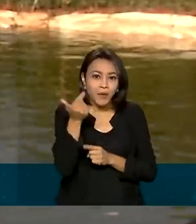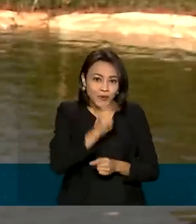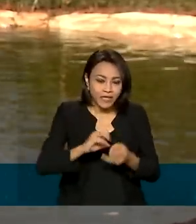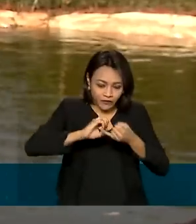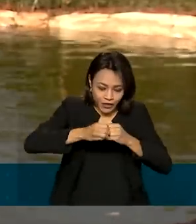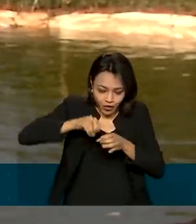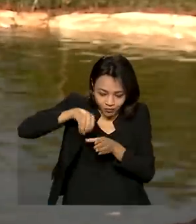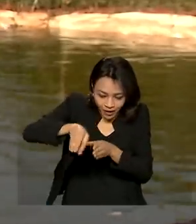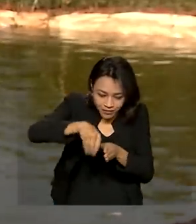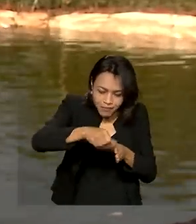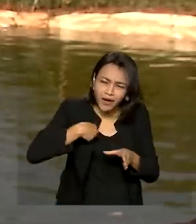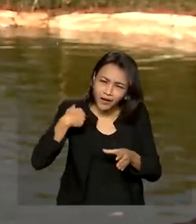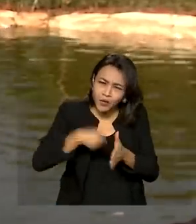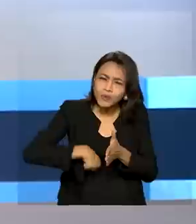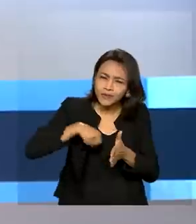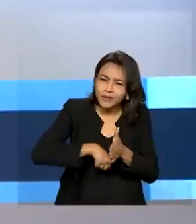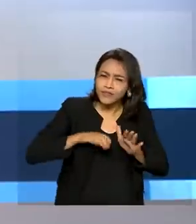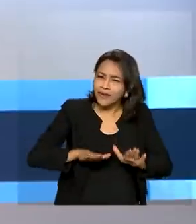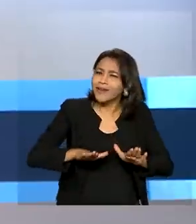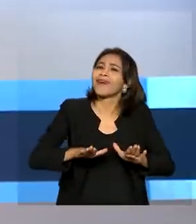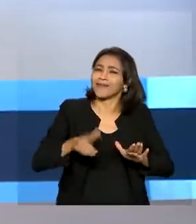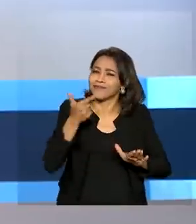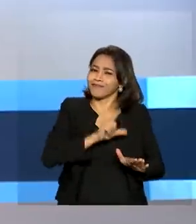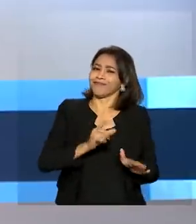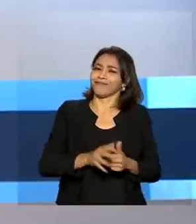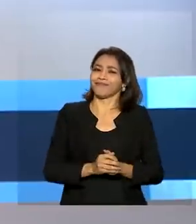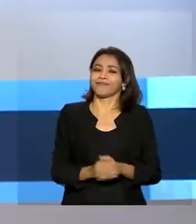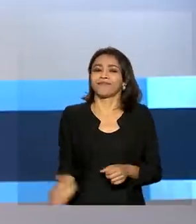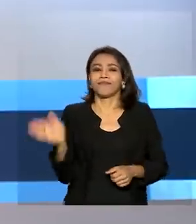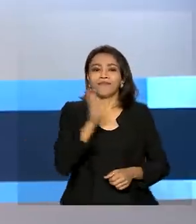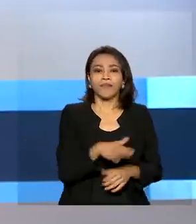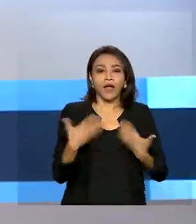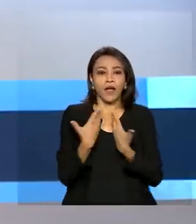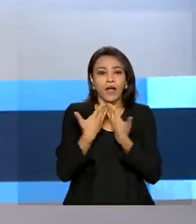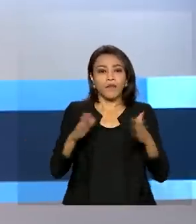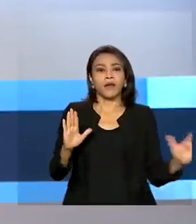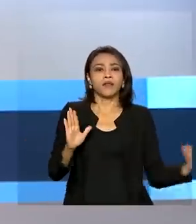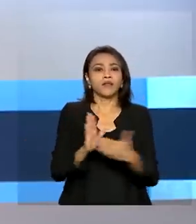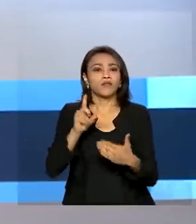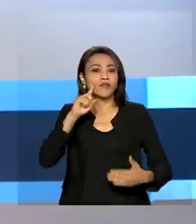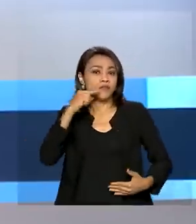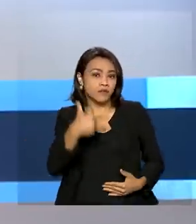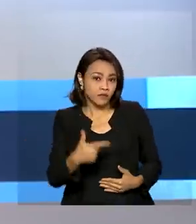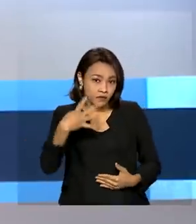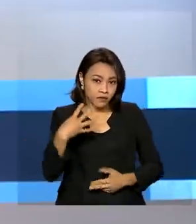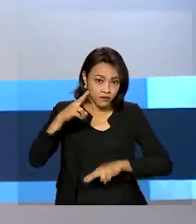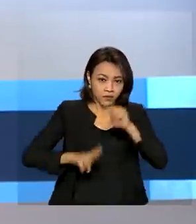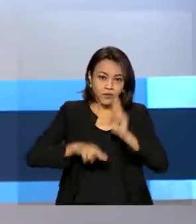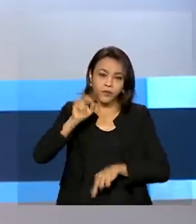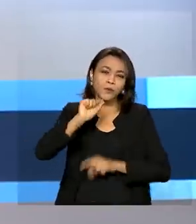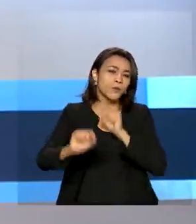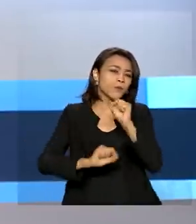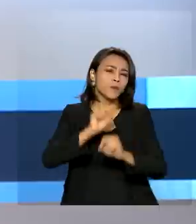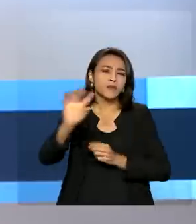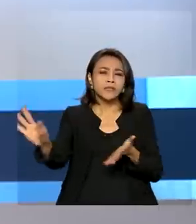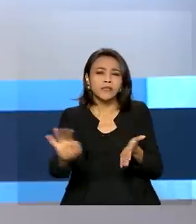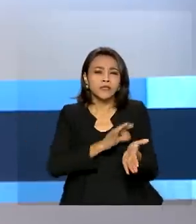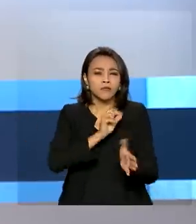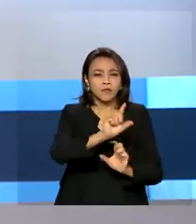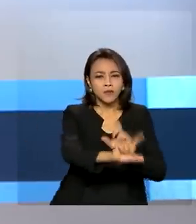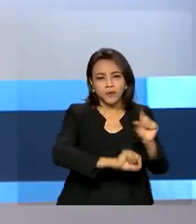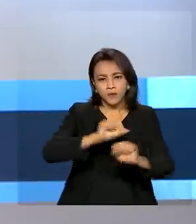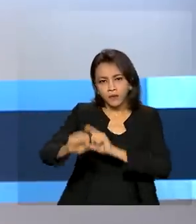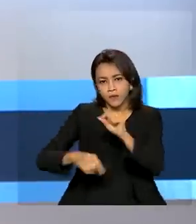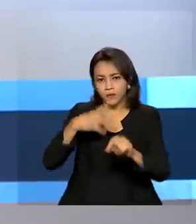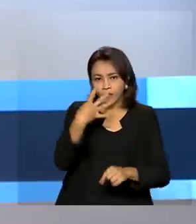feijão aí qual lutando devagarzinho estão abertas até o dia 24 de junho as inscrições para a seleção de